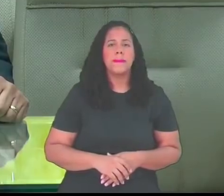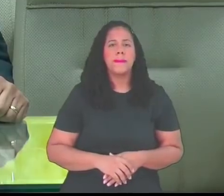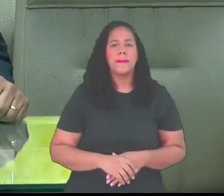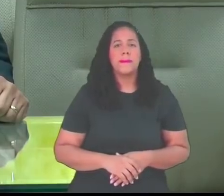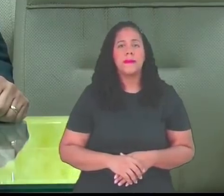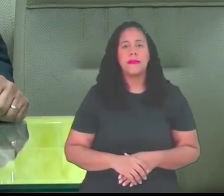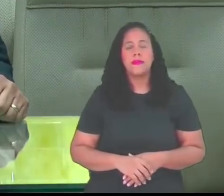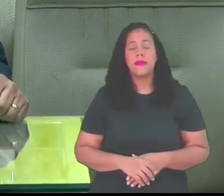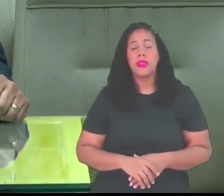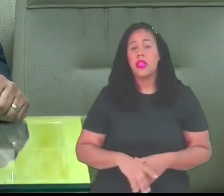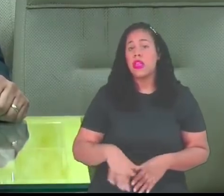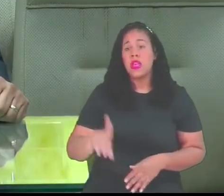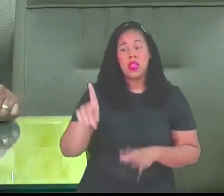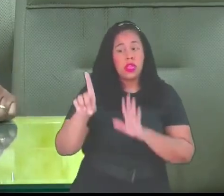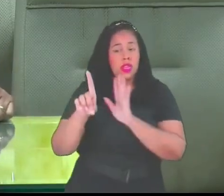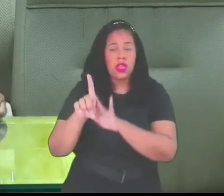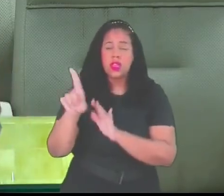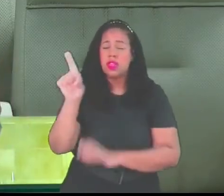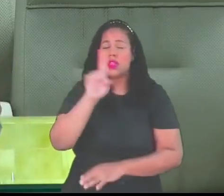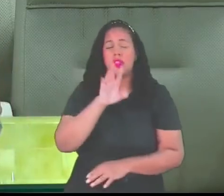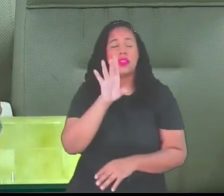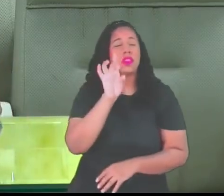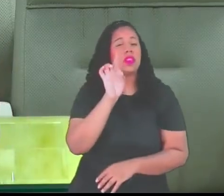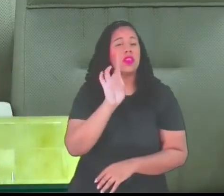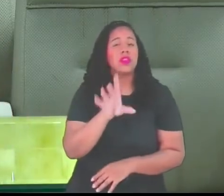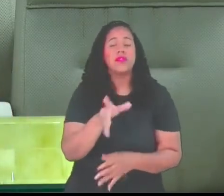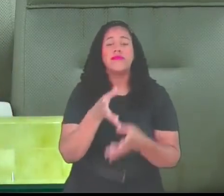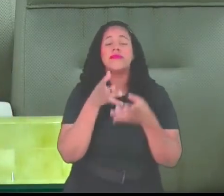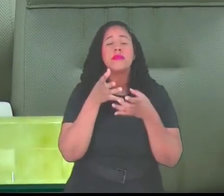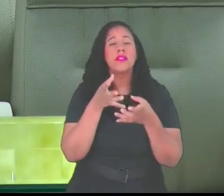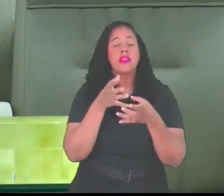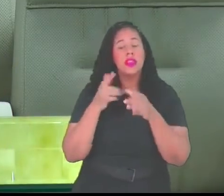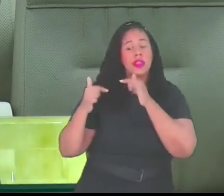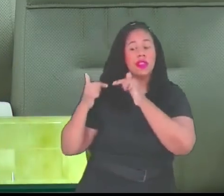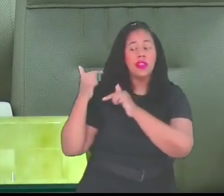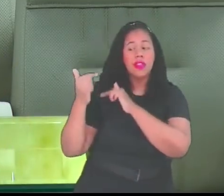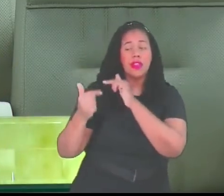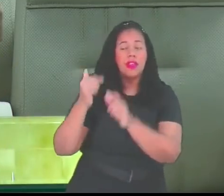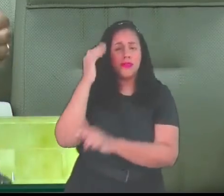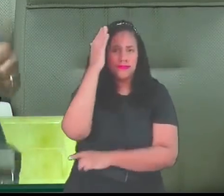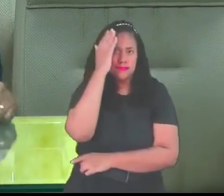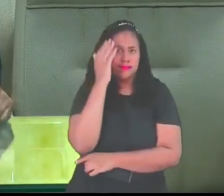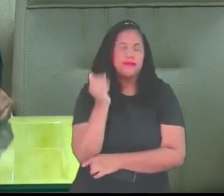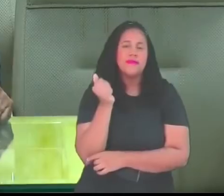Ele não só quer que a sua geração saiba